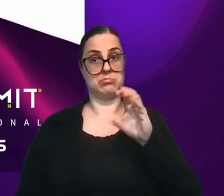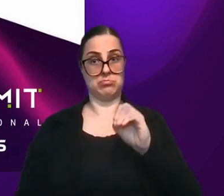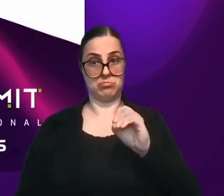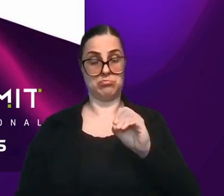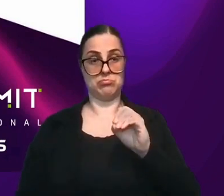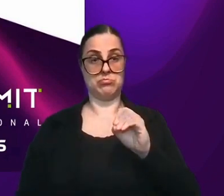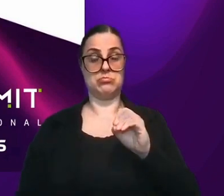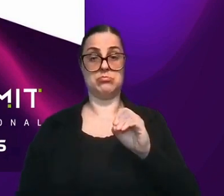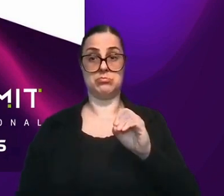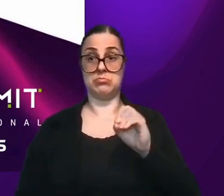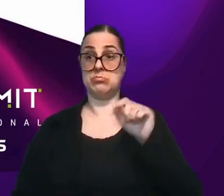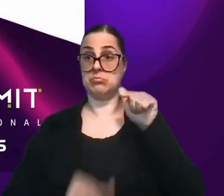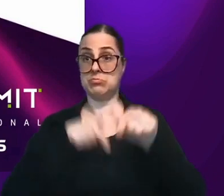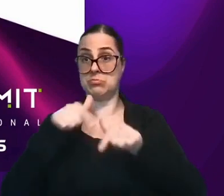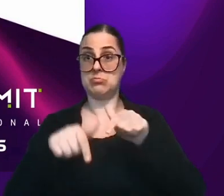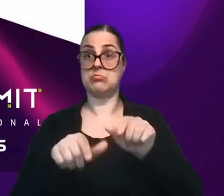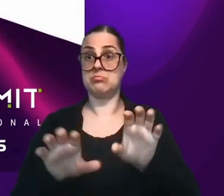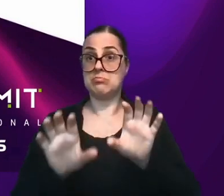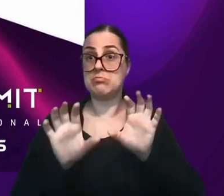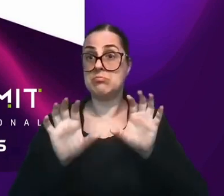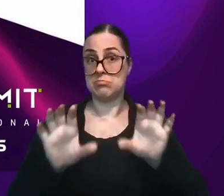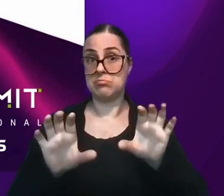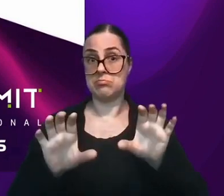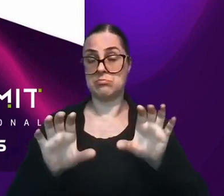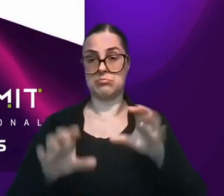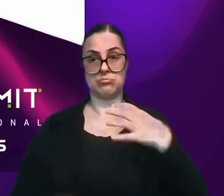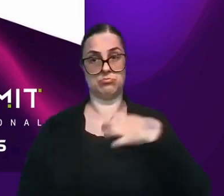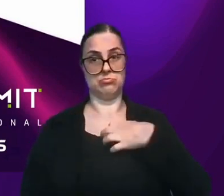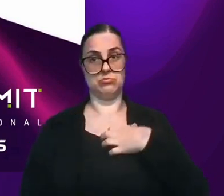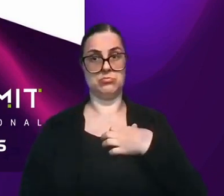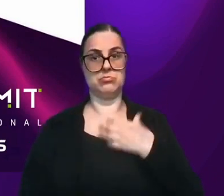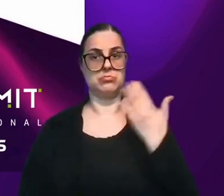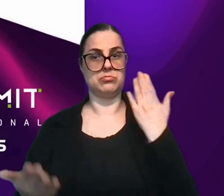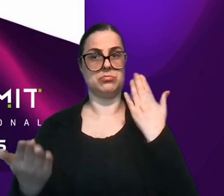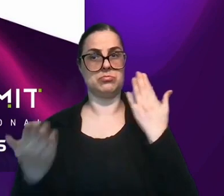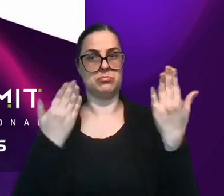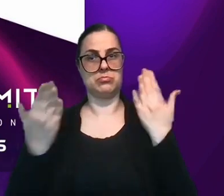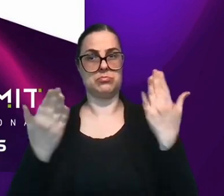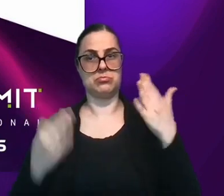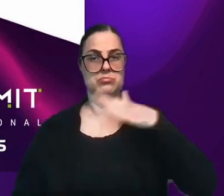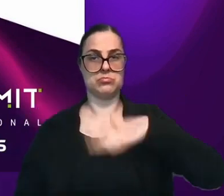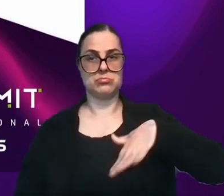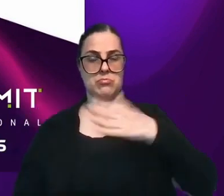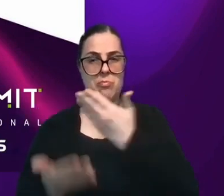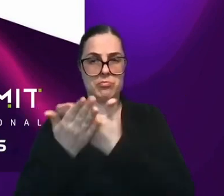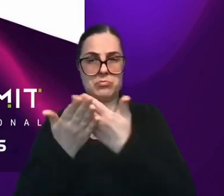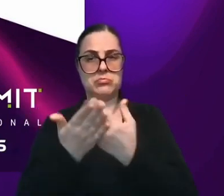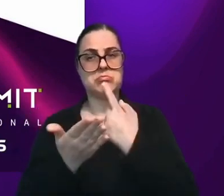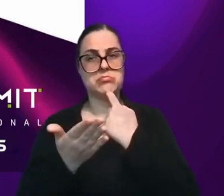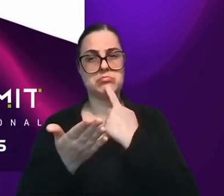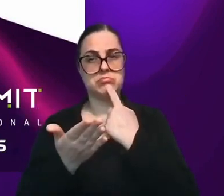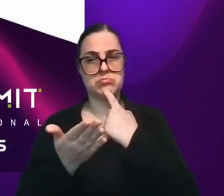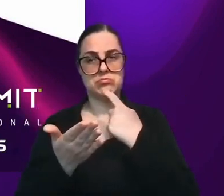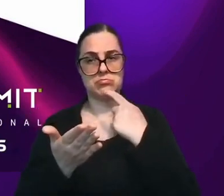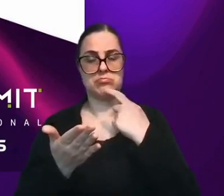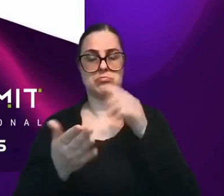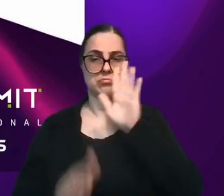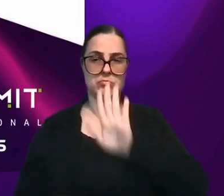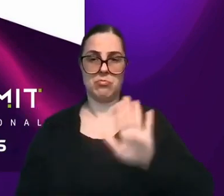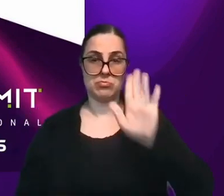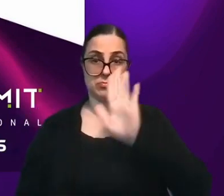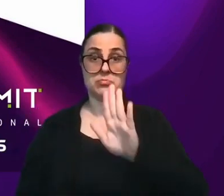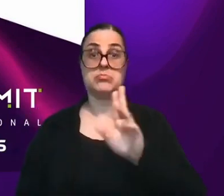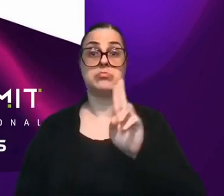Quando nós trabalhamos nesta forma, vamos comparar com o que acontece na hematologia. O nível sanguíneo de citrato